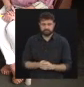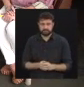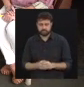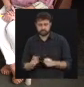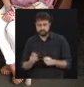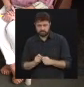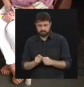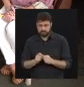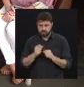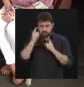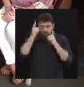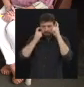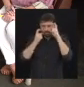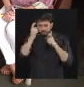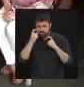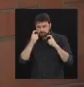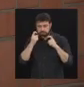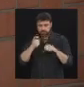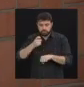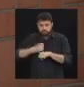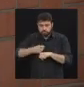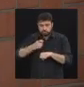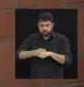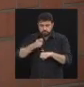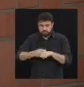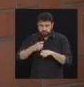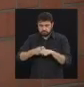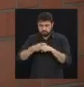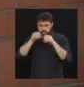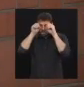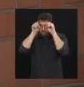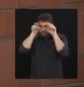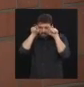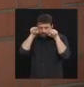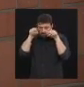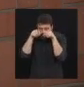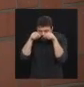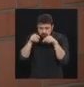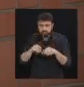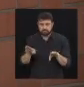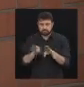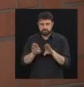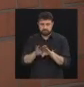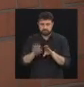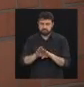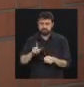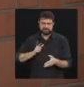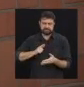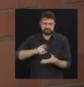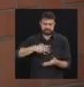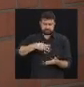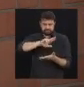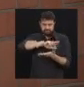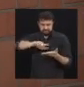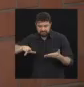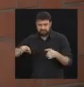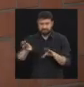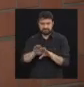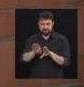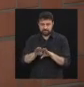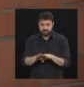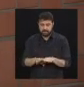gera paralisia facial, no caso, com estrabismo e paralisia da face, e outros casos pode também ter pés